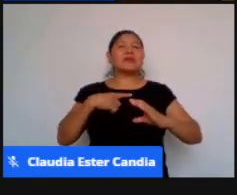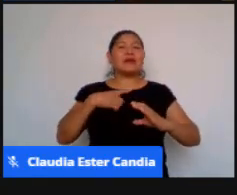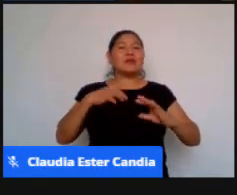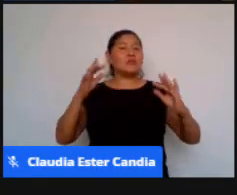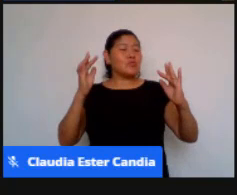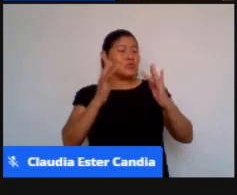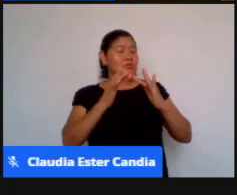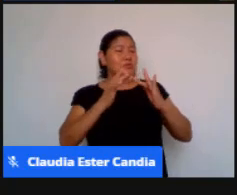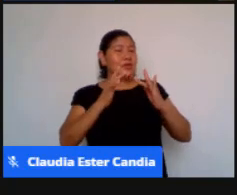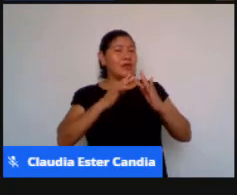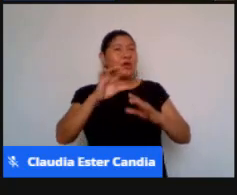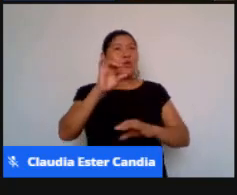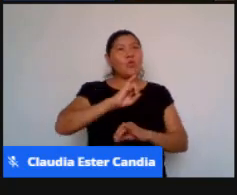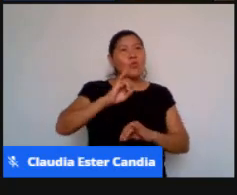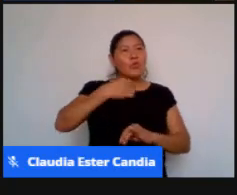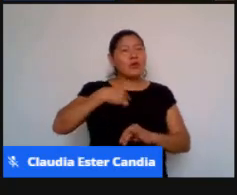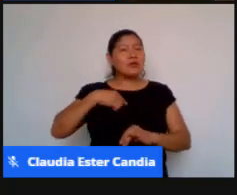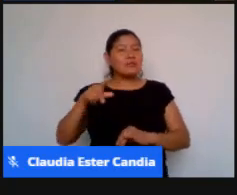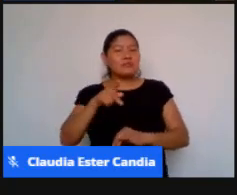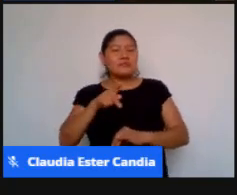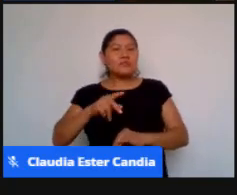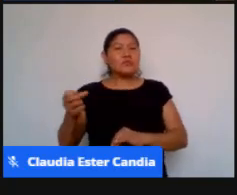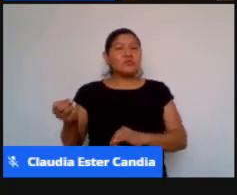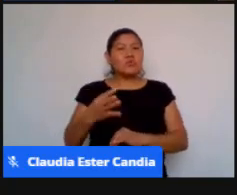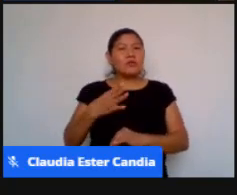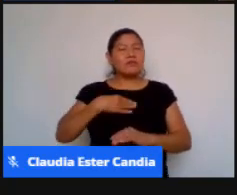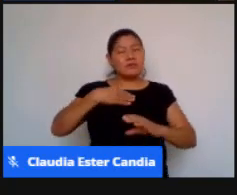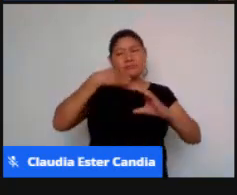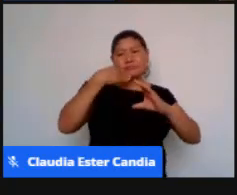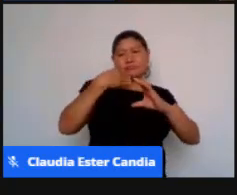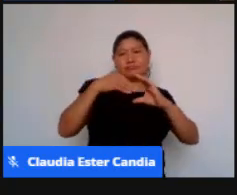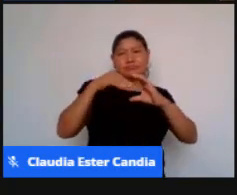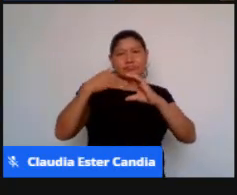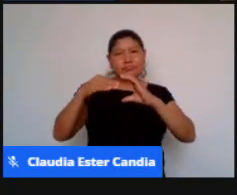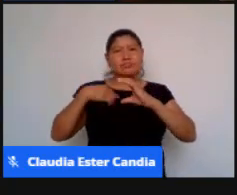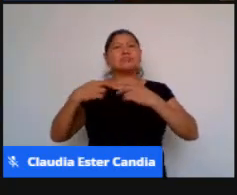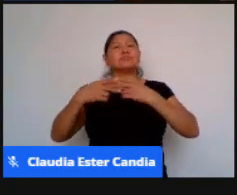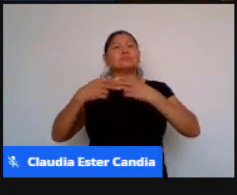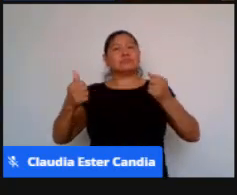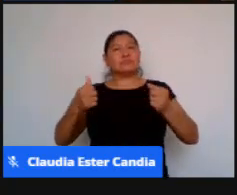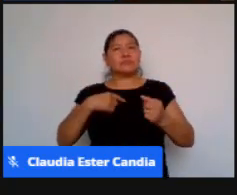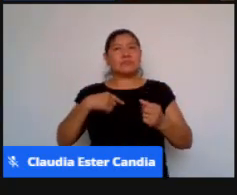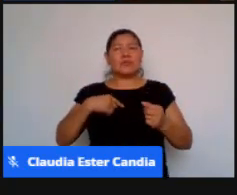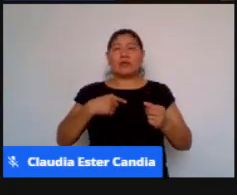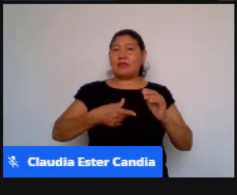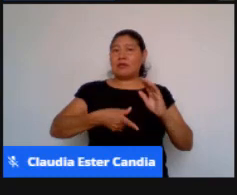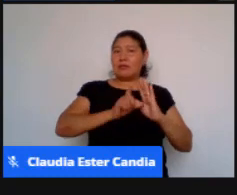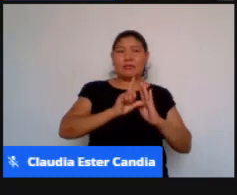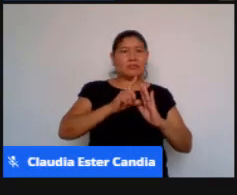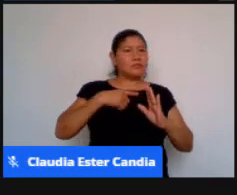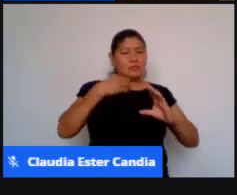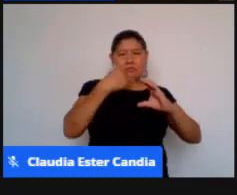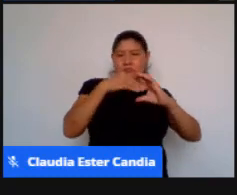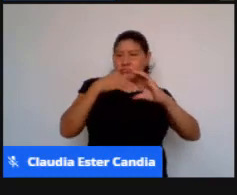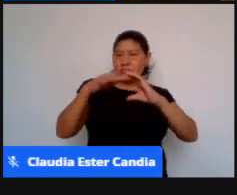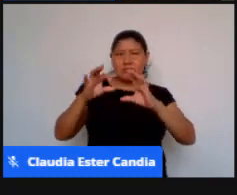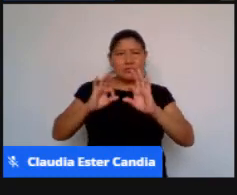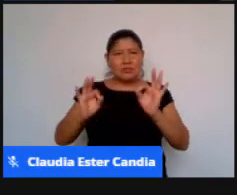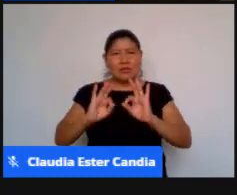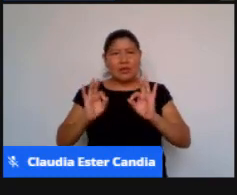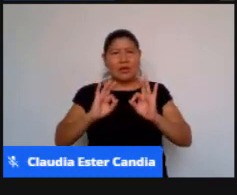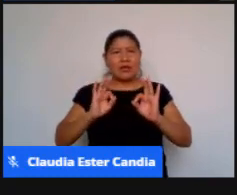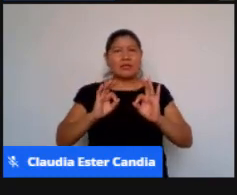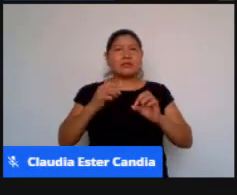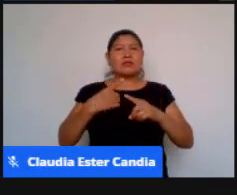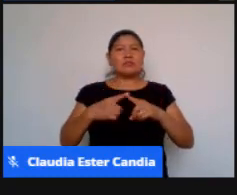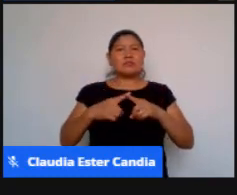você no grupo da geografia para você receber nossos e-mails. Ultimamente a gente não mandou, nem mandou um e-mail de boas-vindas, né? Porque a gente